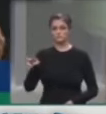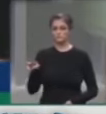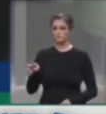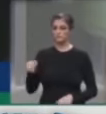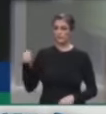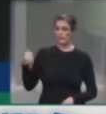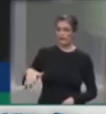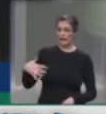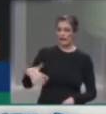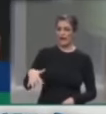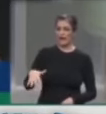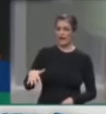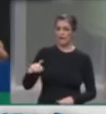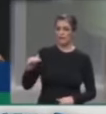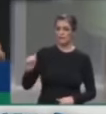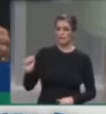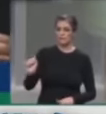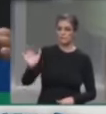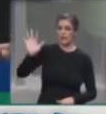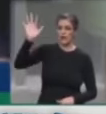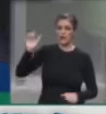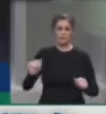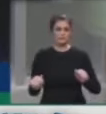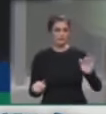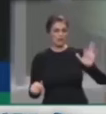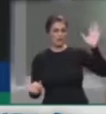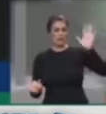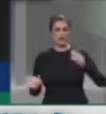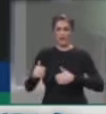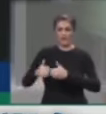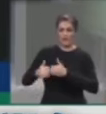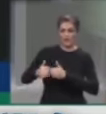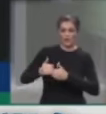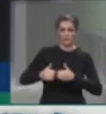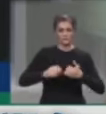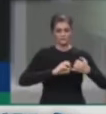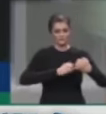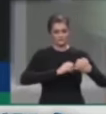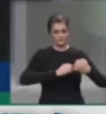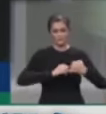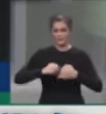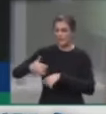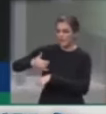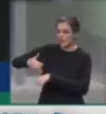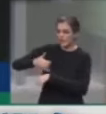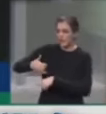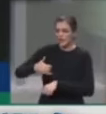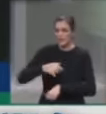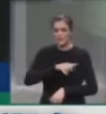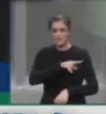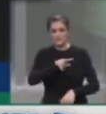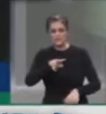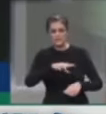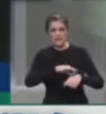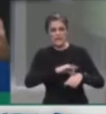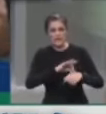não para de aumentar. Cada dia a gente tem uma nova notícia, é o arroz, é o feijão, é o óleo, é a